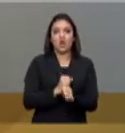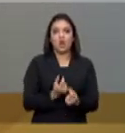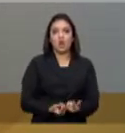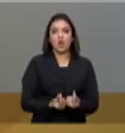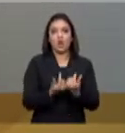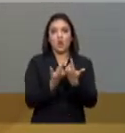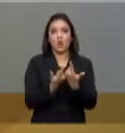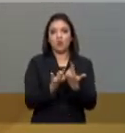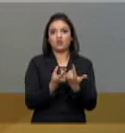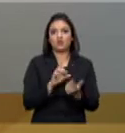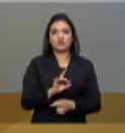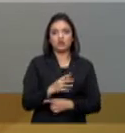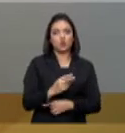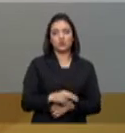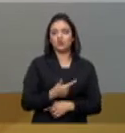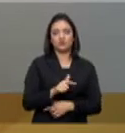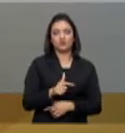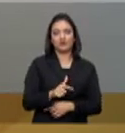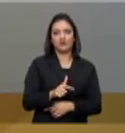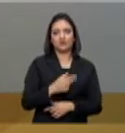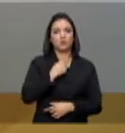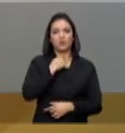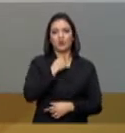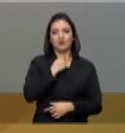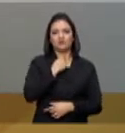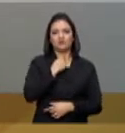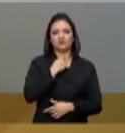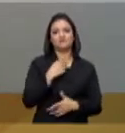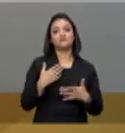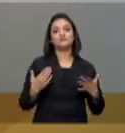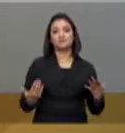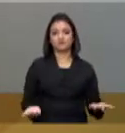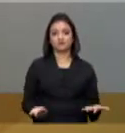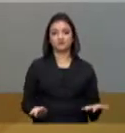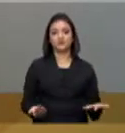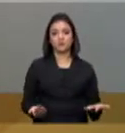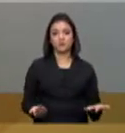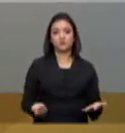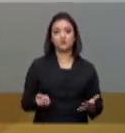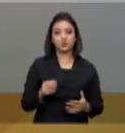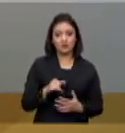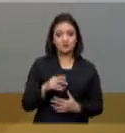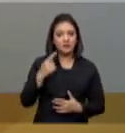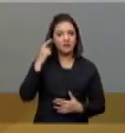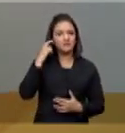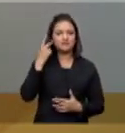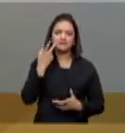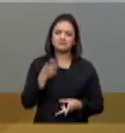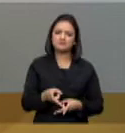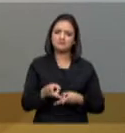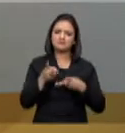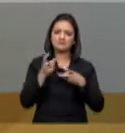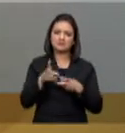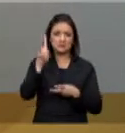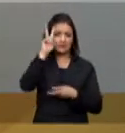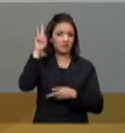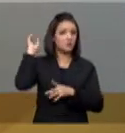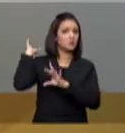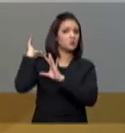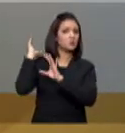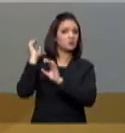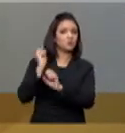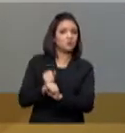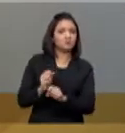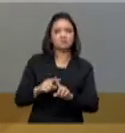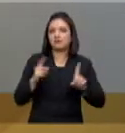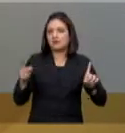para este órgão. Então, se adotar a interpretação histórica, ou pelo menos o elemento histórico para fins de interpretação,